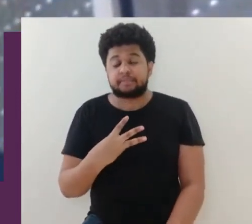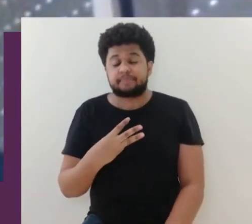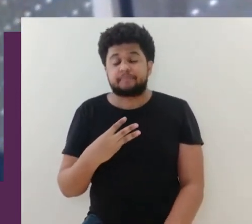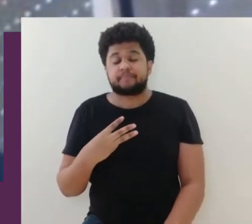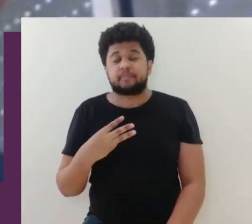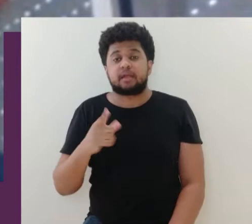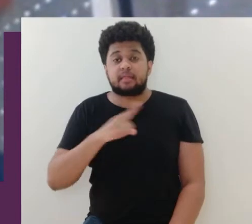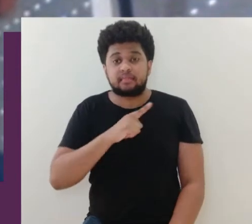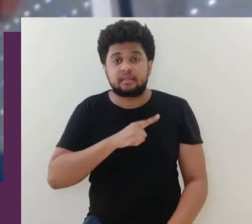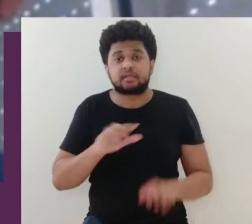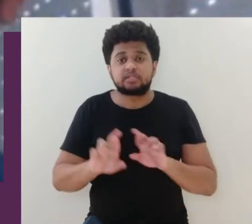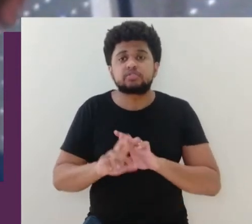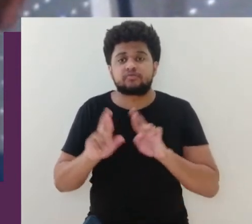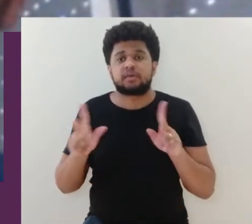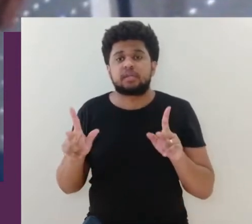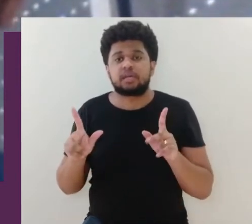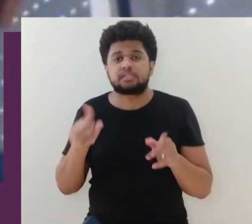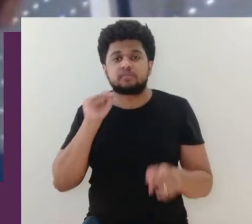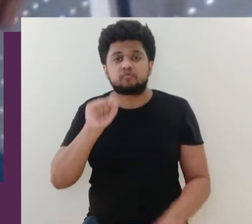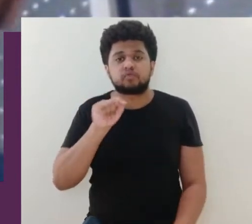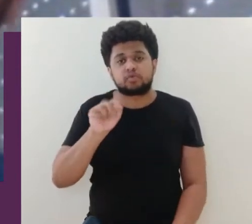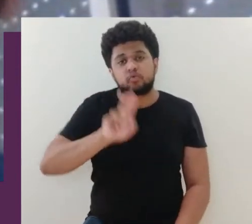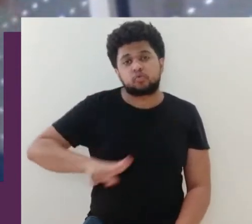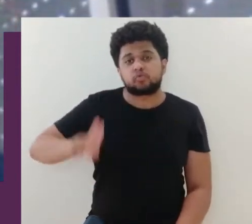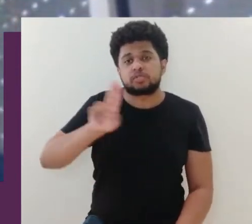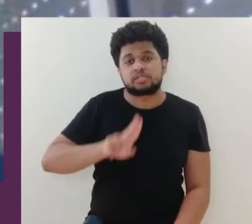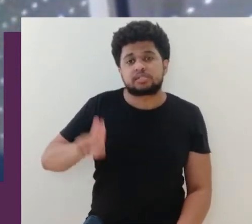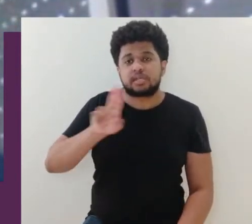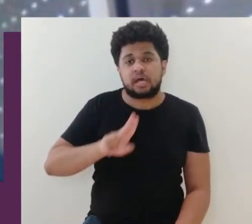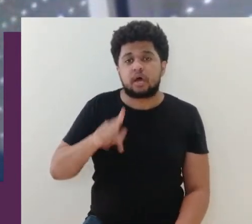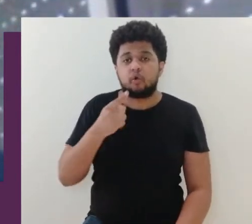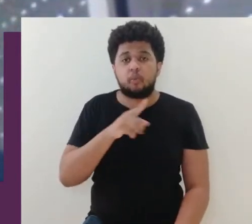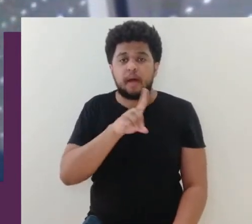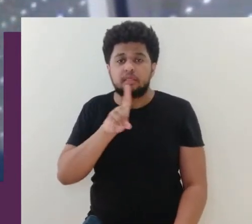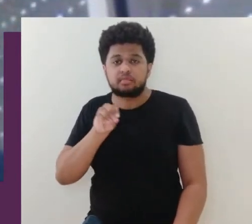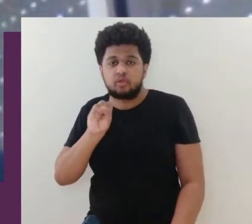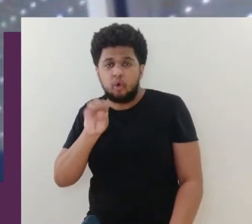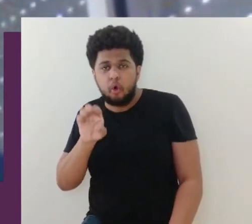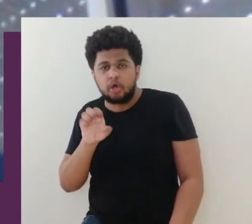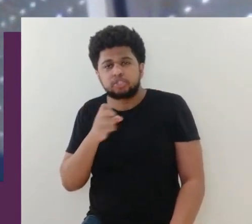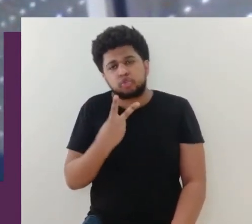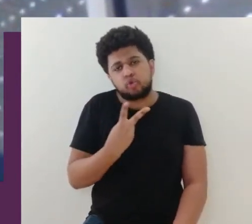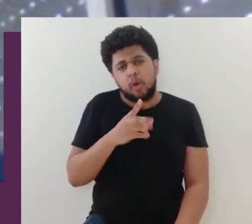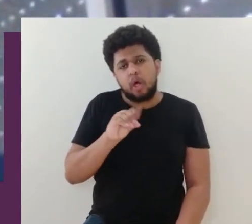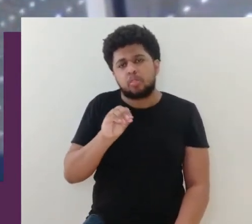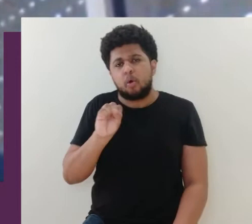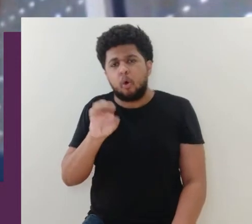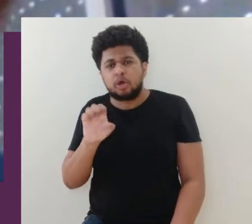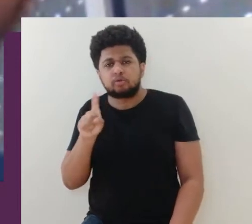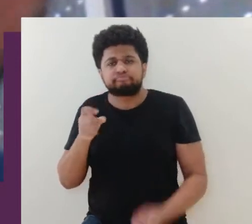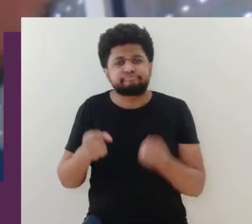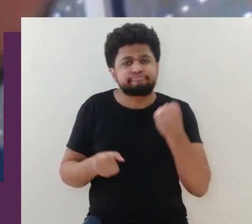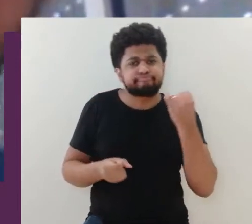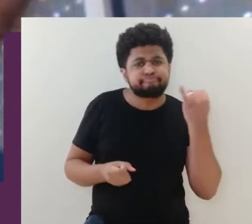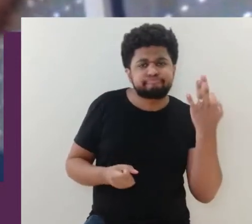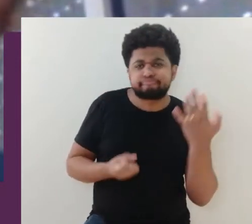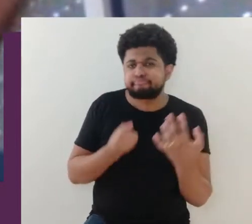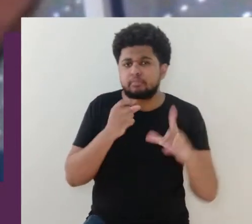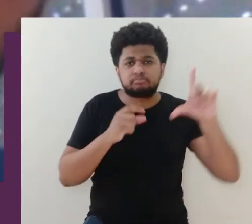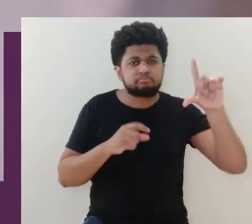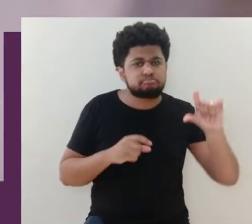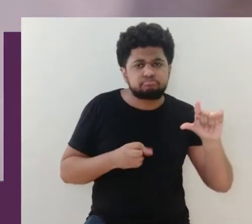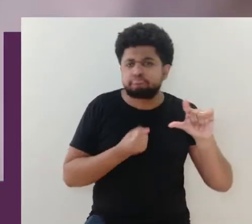ela tem essa diferença entre você utilizar uma dose ou 2 doses, ou uma quantidade de